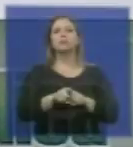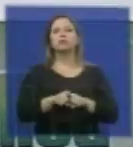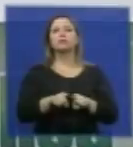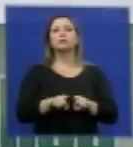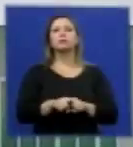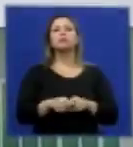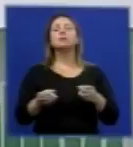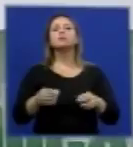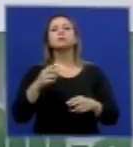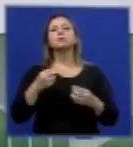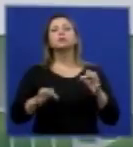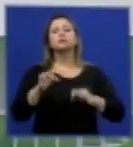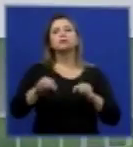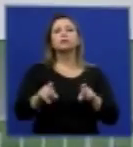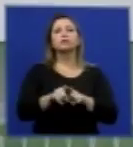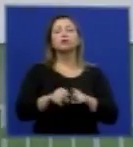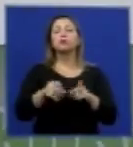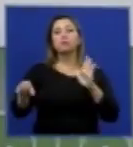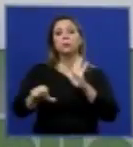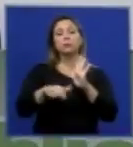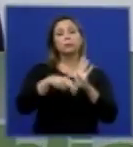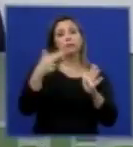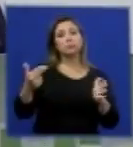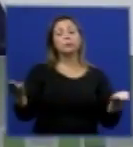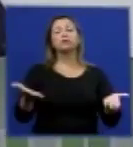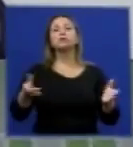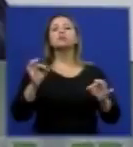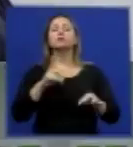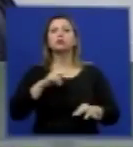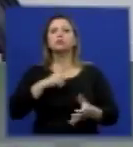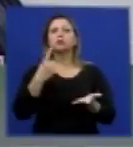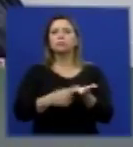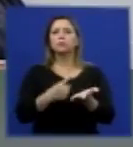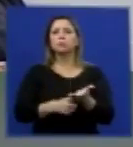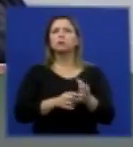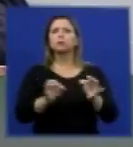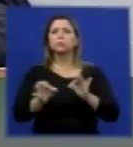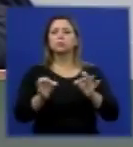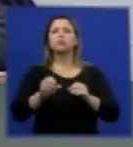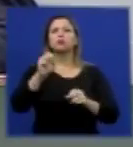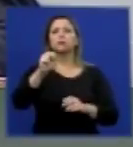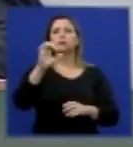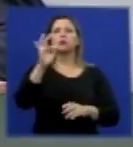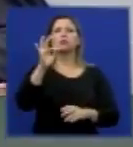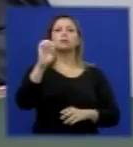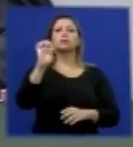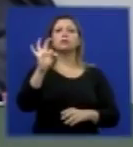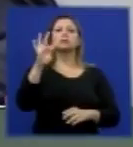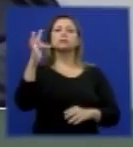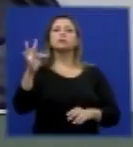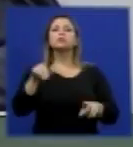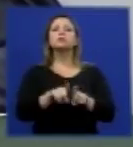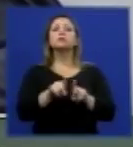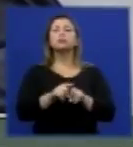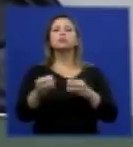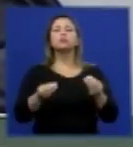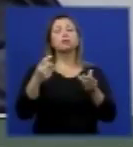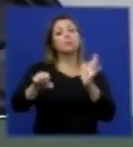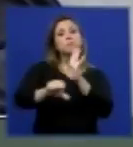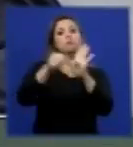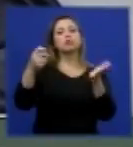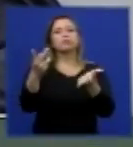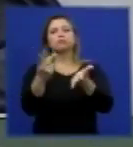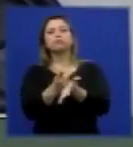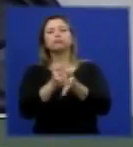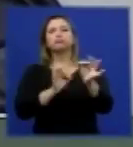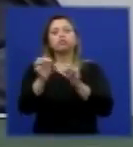procedimento especial, que pela segunda vez nós estamos a acionar no âmbito do Supremo Tribunal Federal. A primeira vez, a audiência número 1